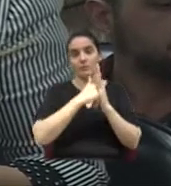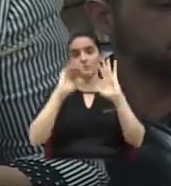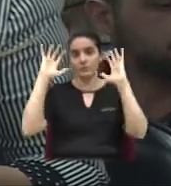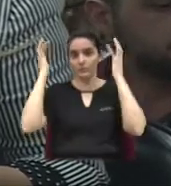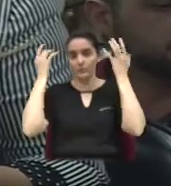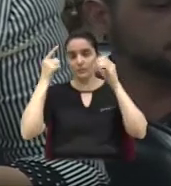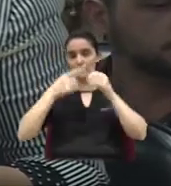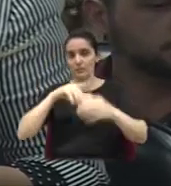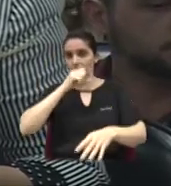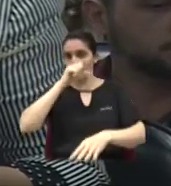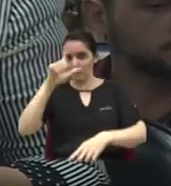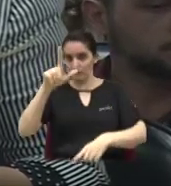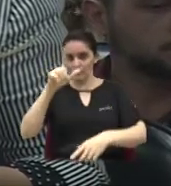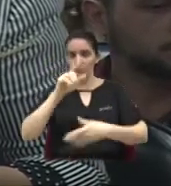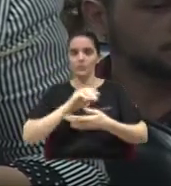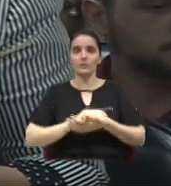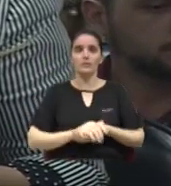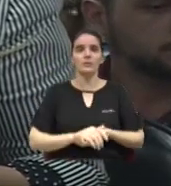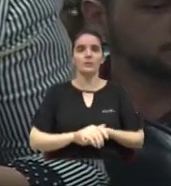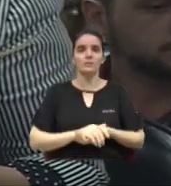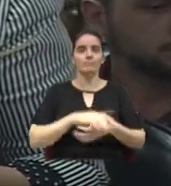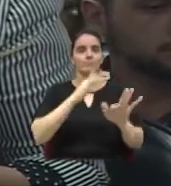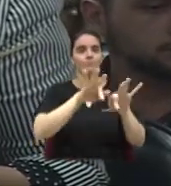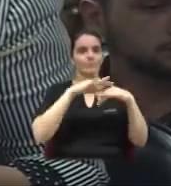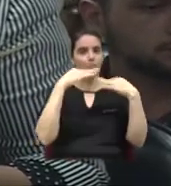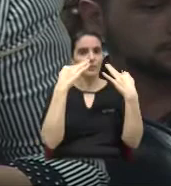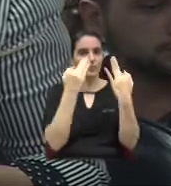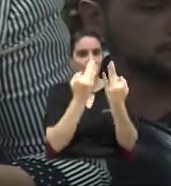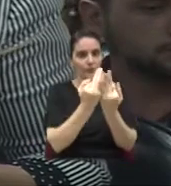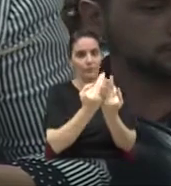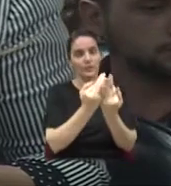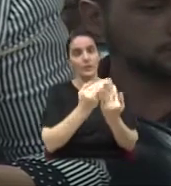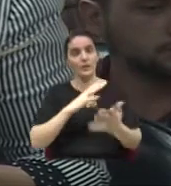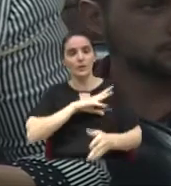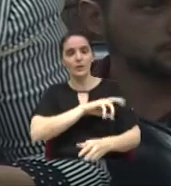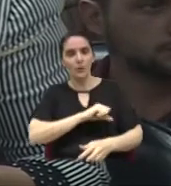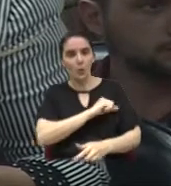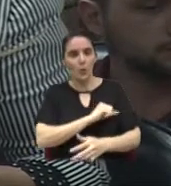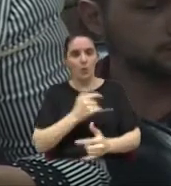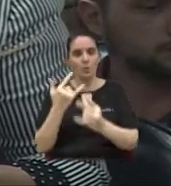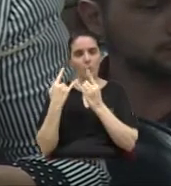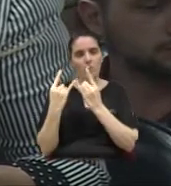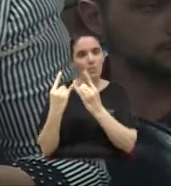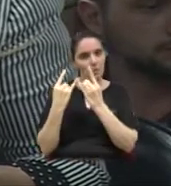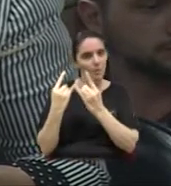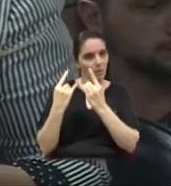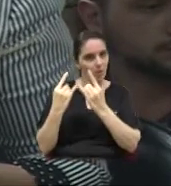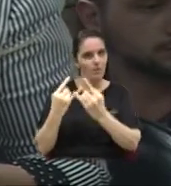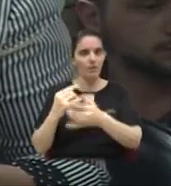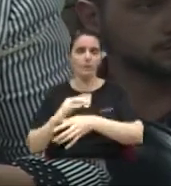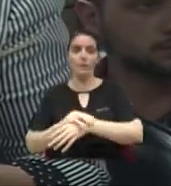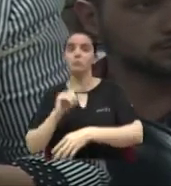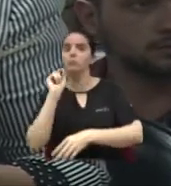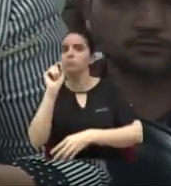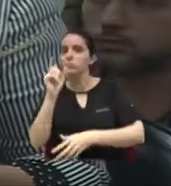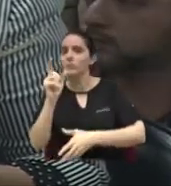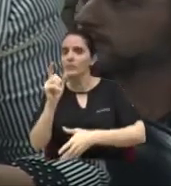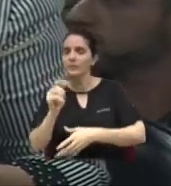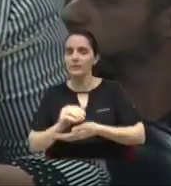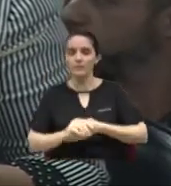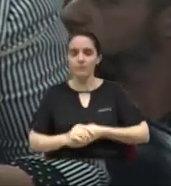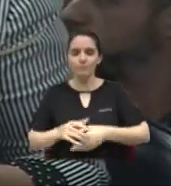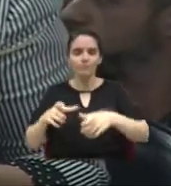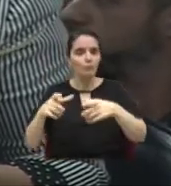vai proporcionar às famílias da nação roqueira e simpatizantes do rock momentos de